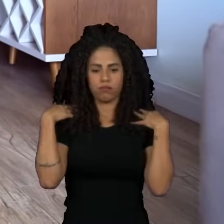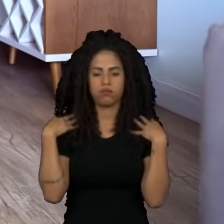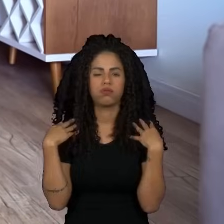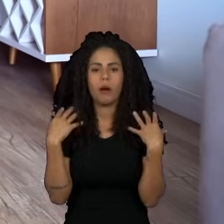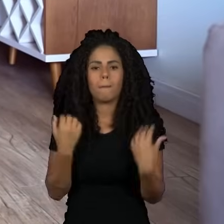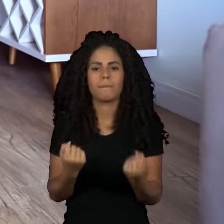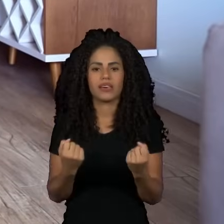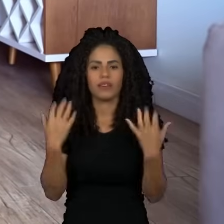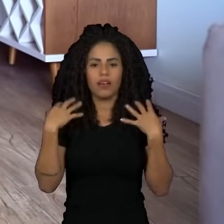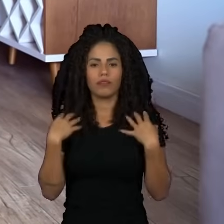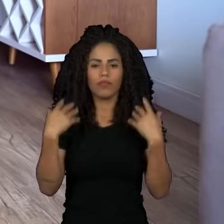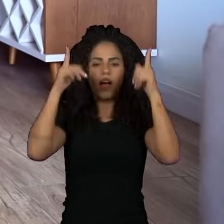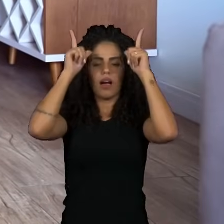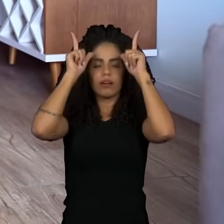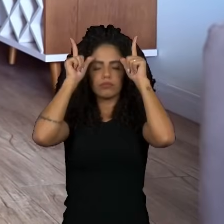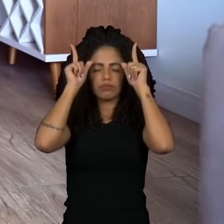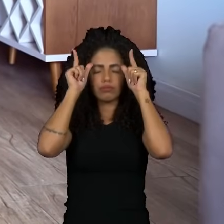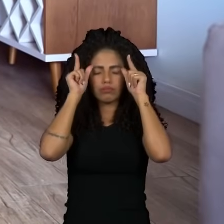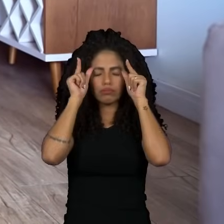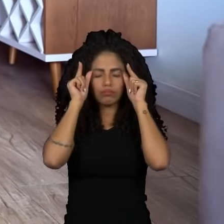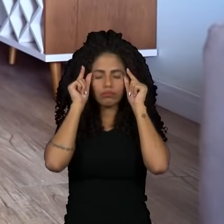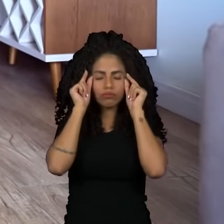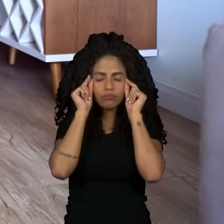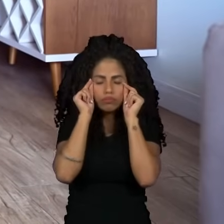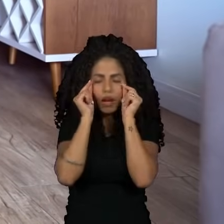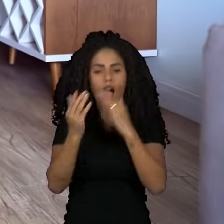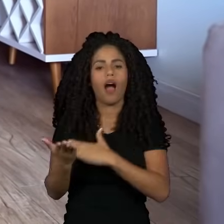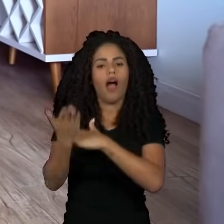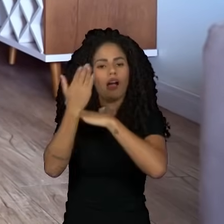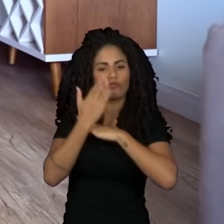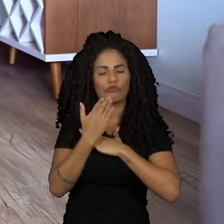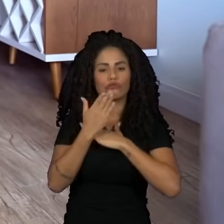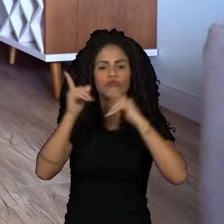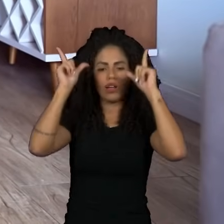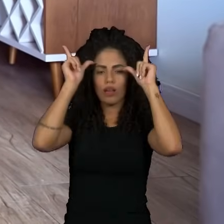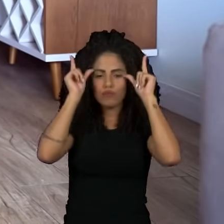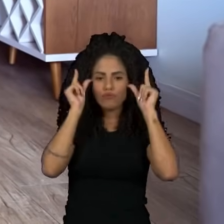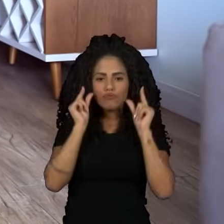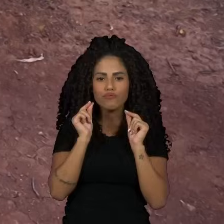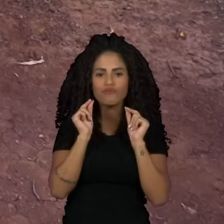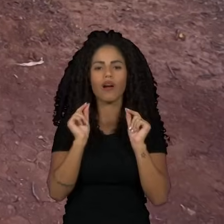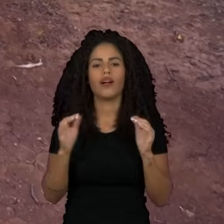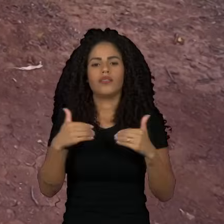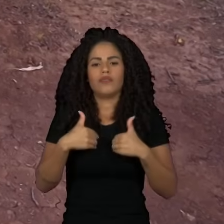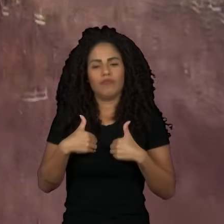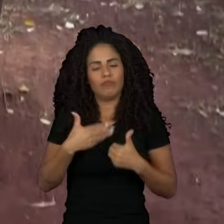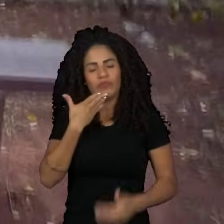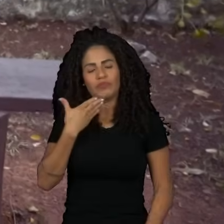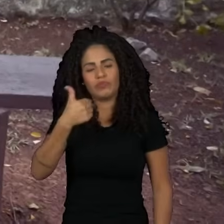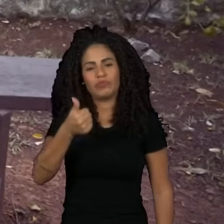aliviar crises, principalmente quando são crises explosivas que a gente conhece como meltdown.